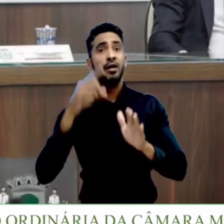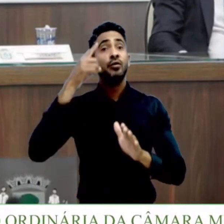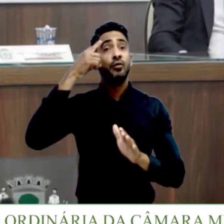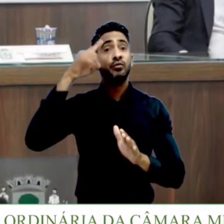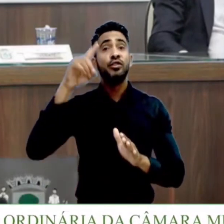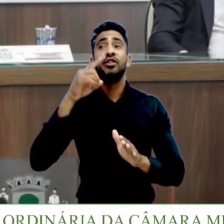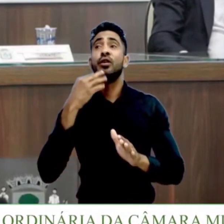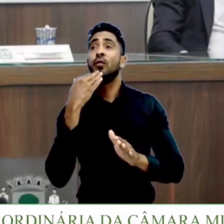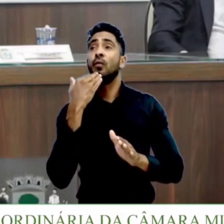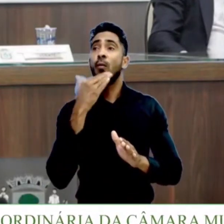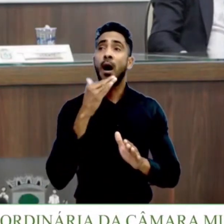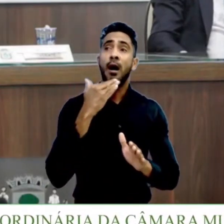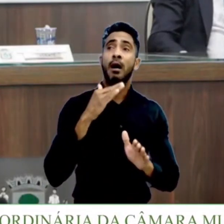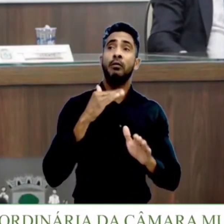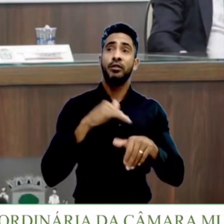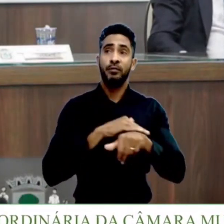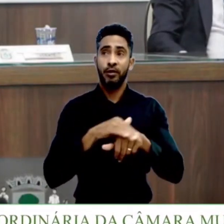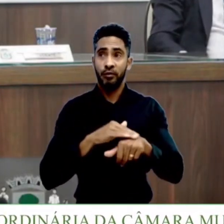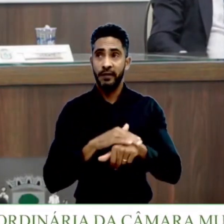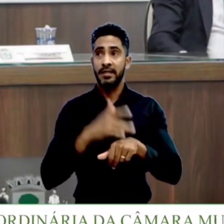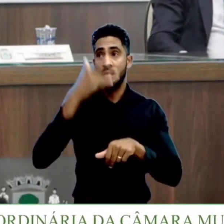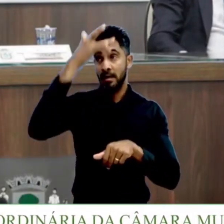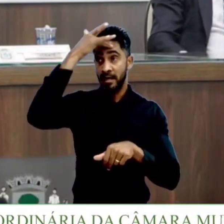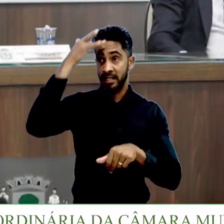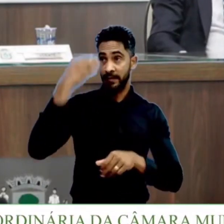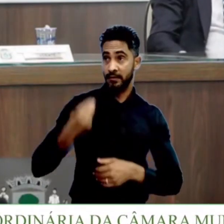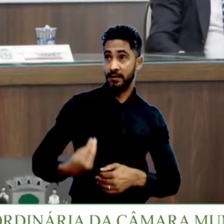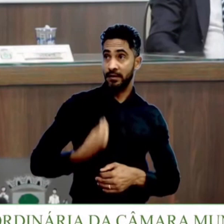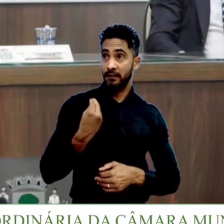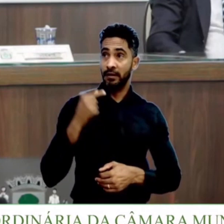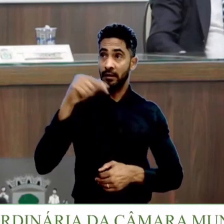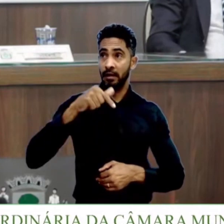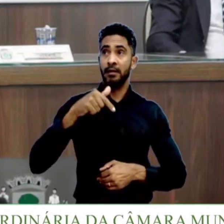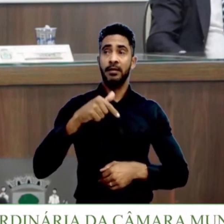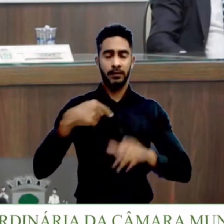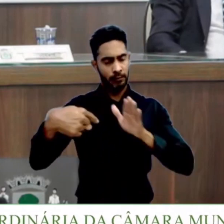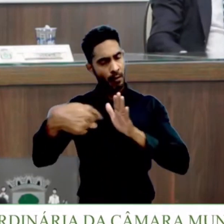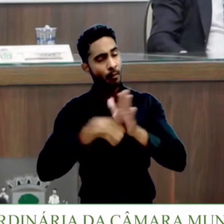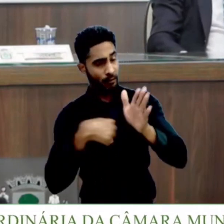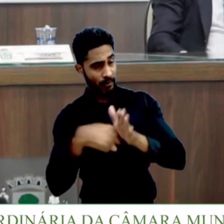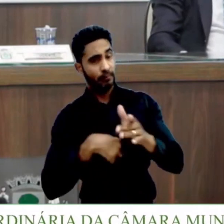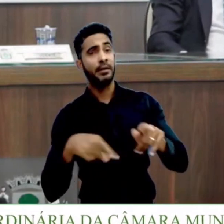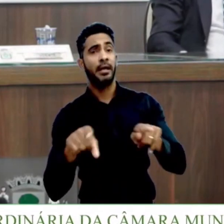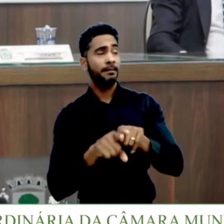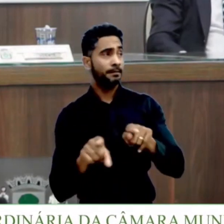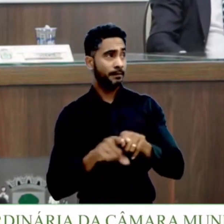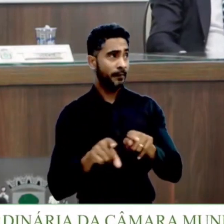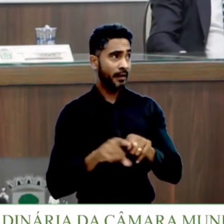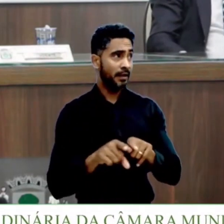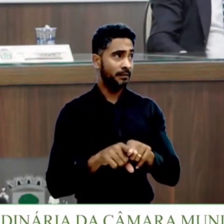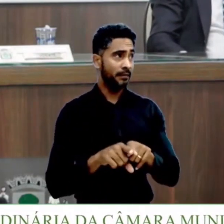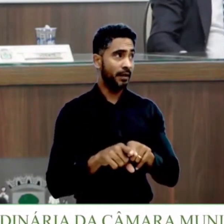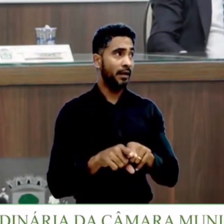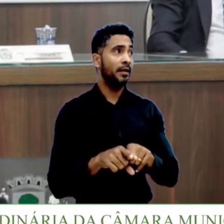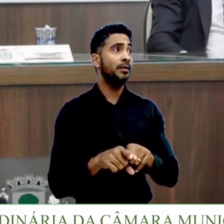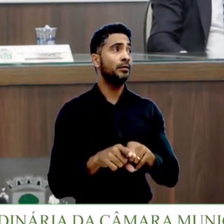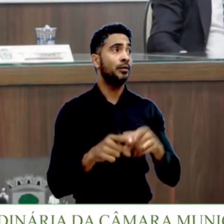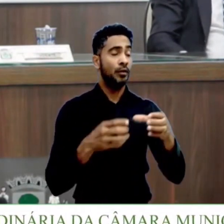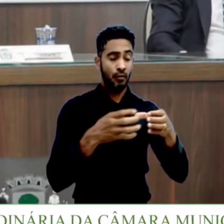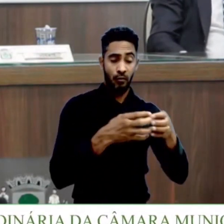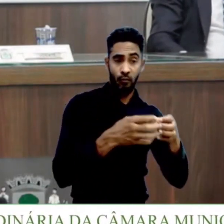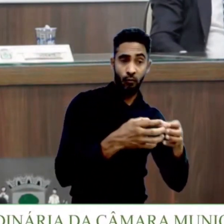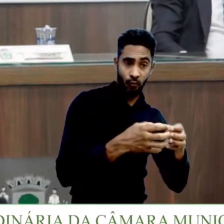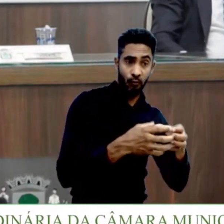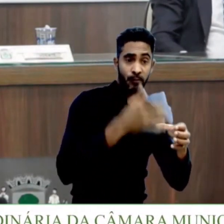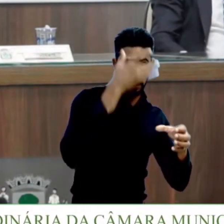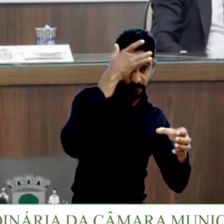pode agendar com ela. Os servidores que aqui estão podem nos procurar também, ou em classes